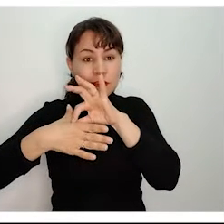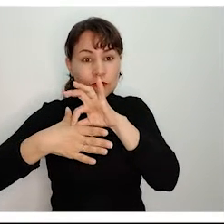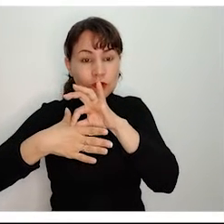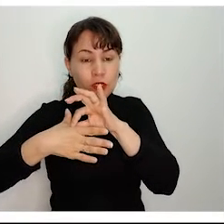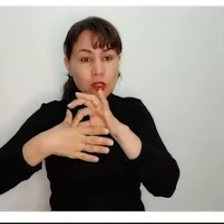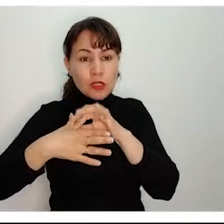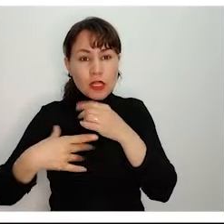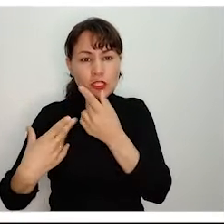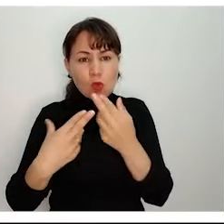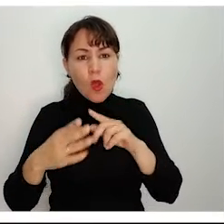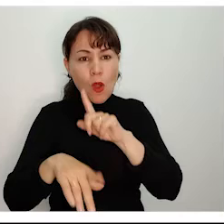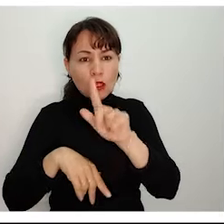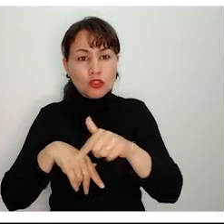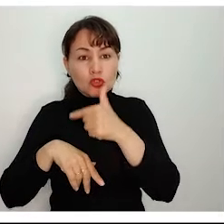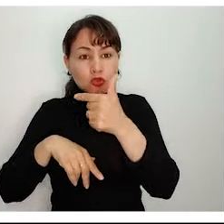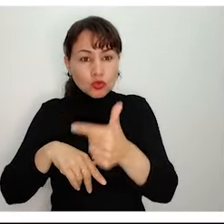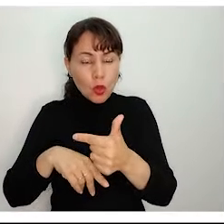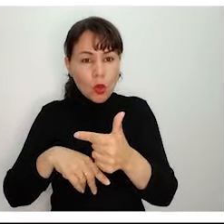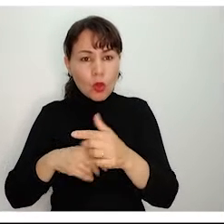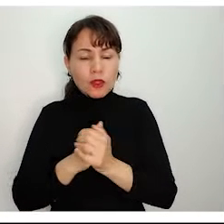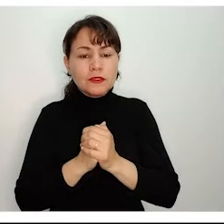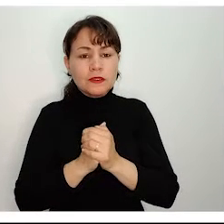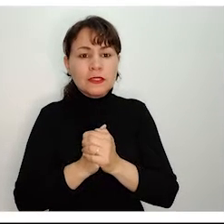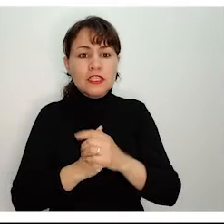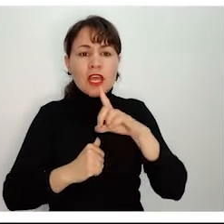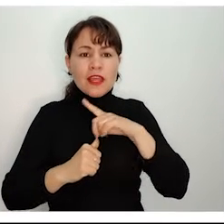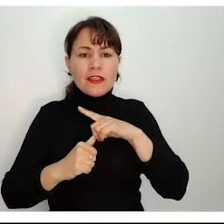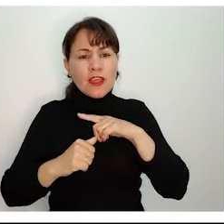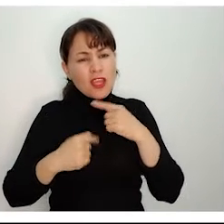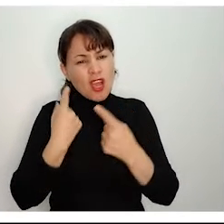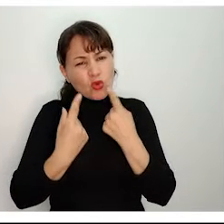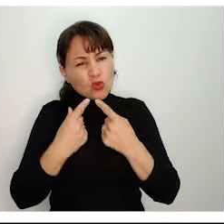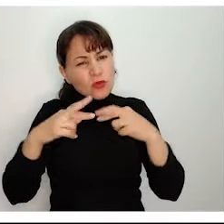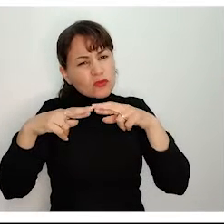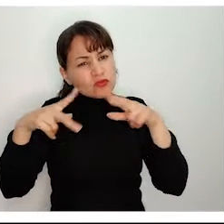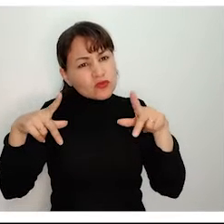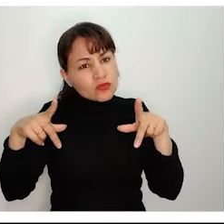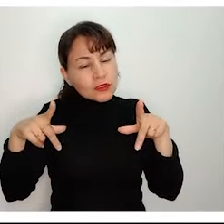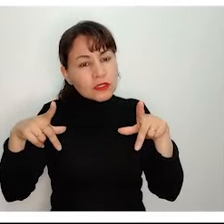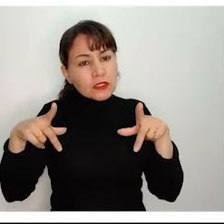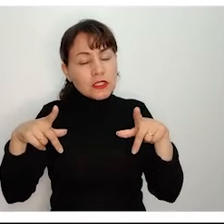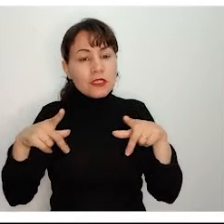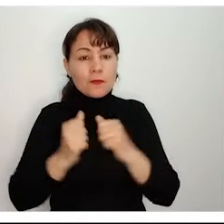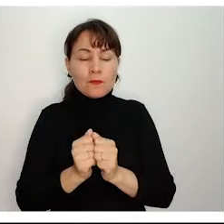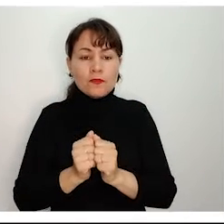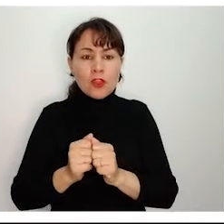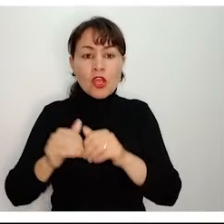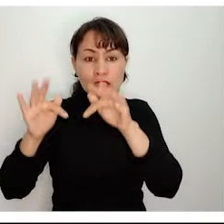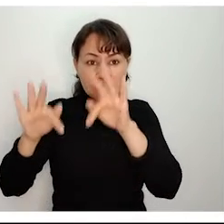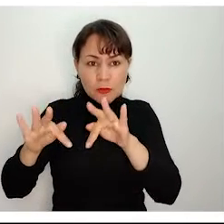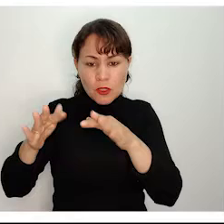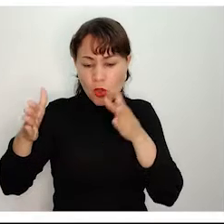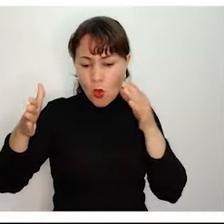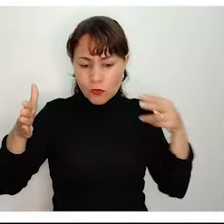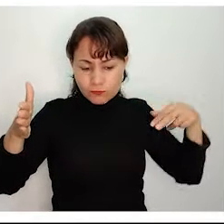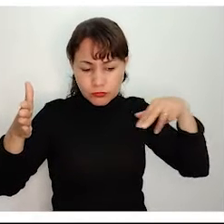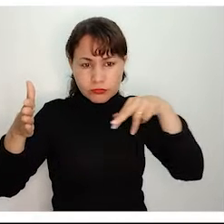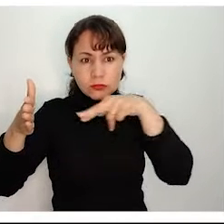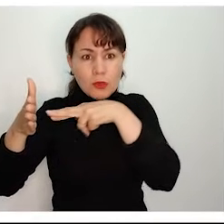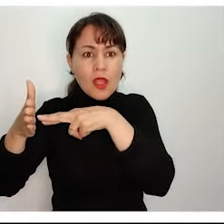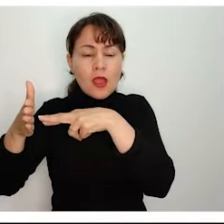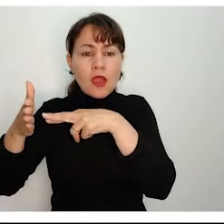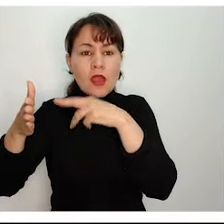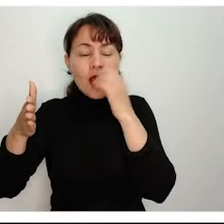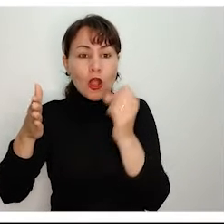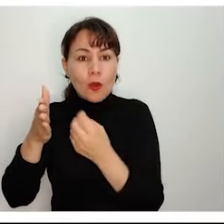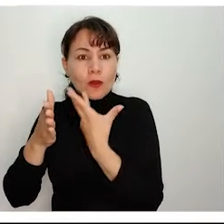neurônios são células como todas as células do nosso organismo, porém eles têm algumas diferenças. Quando eles terminam essa